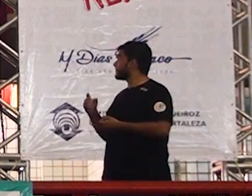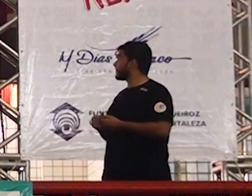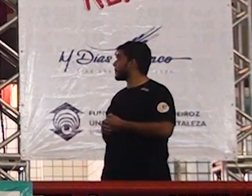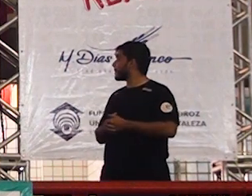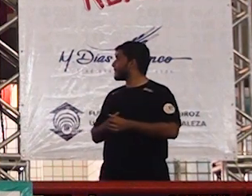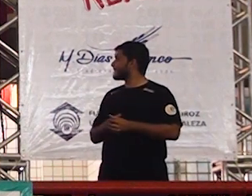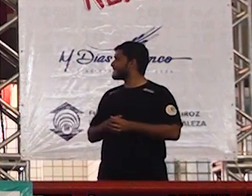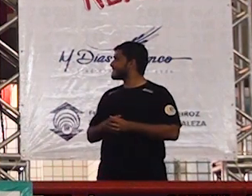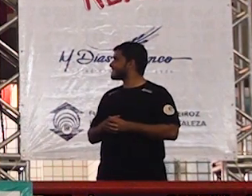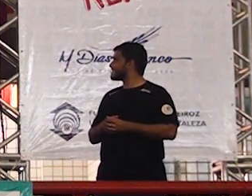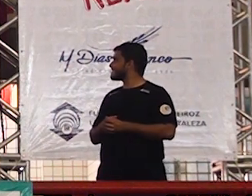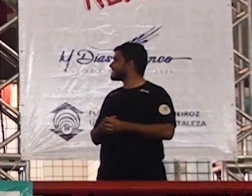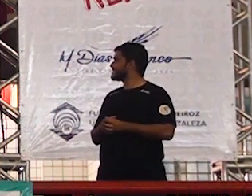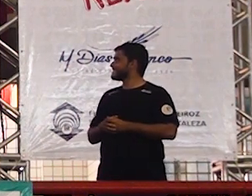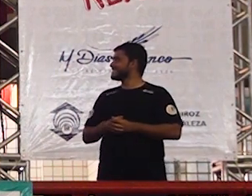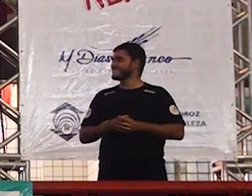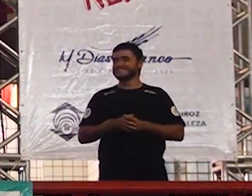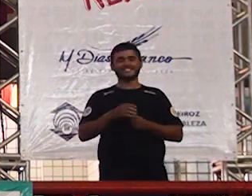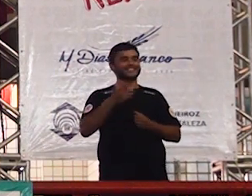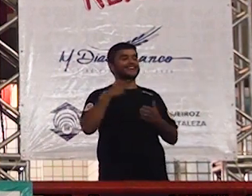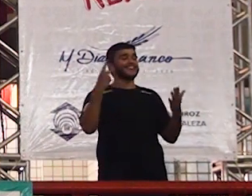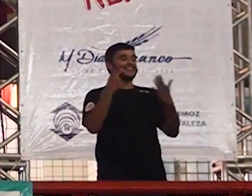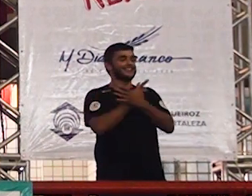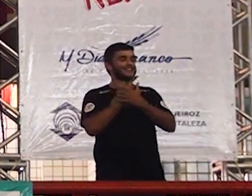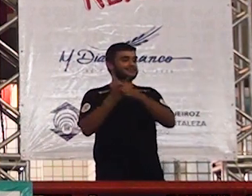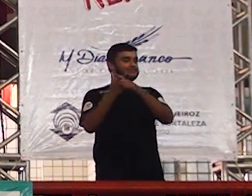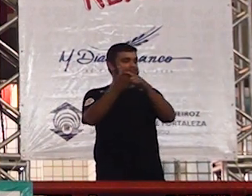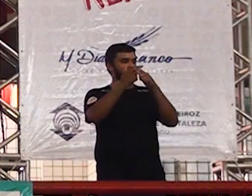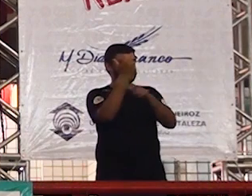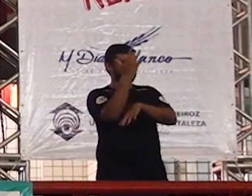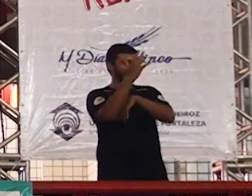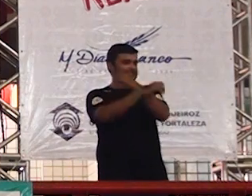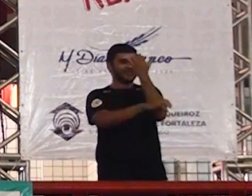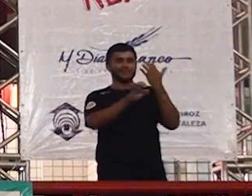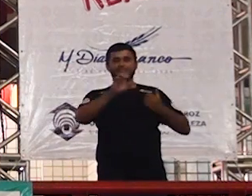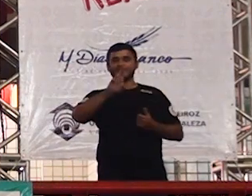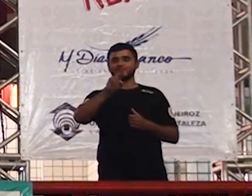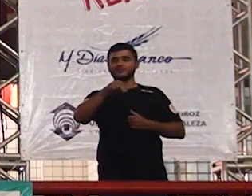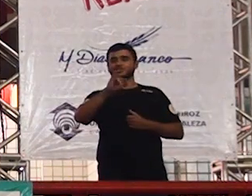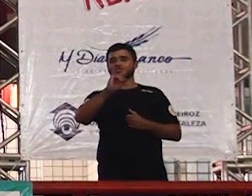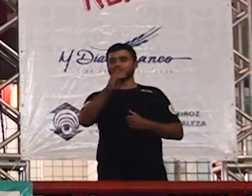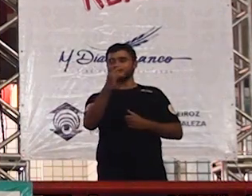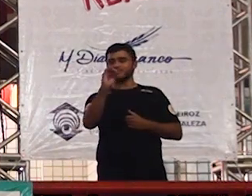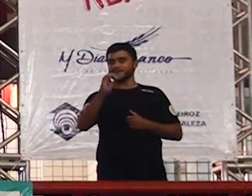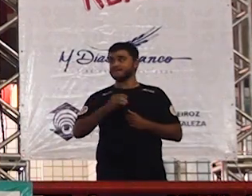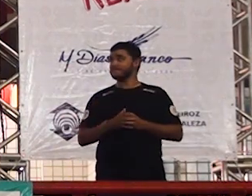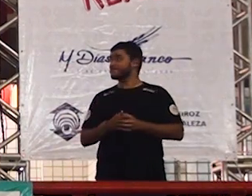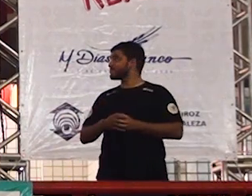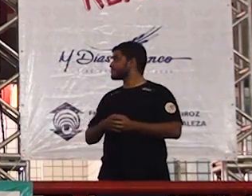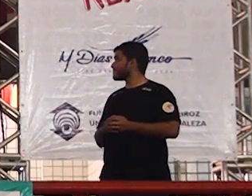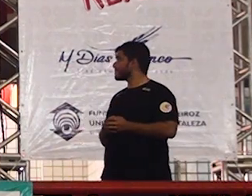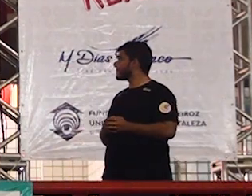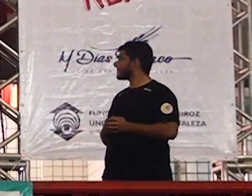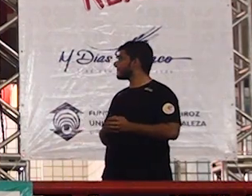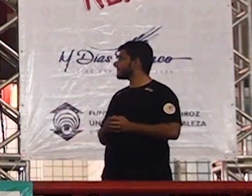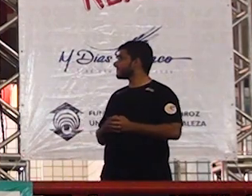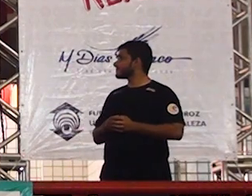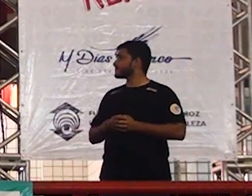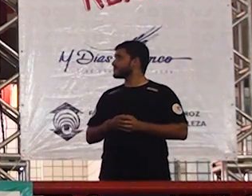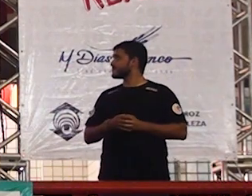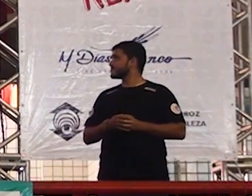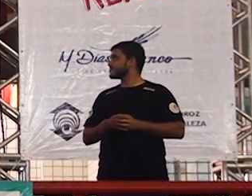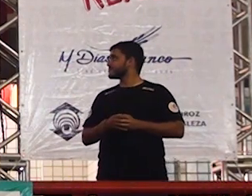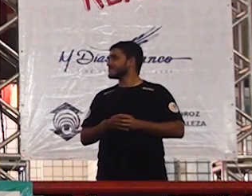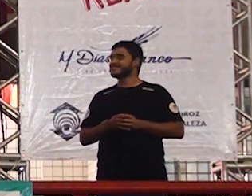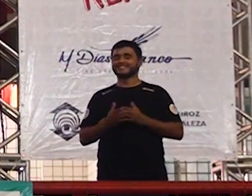Niño. El Niño. Olha como é que o cara escreve. E para fechar a lista absurda, o aluno escreveu: hoje em dia,